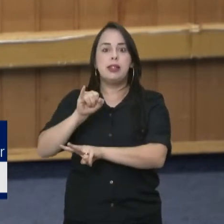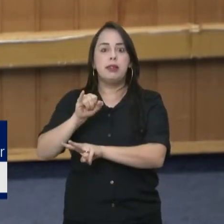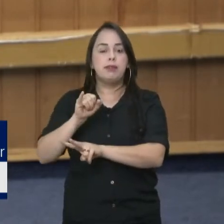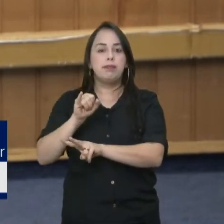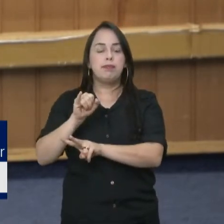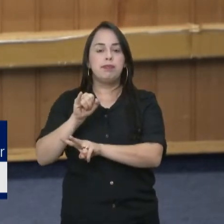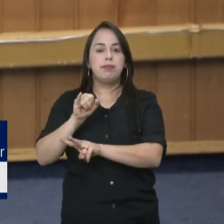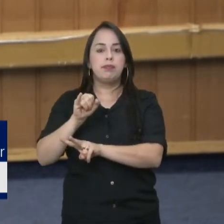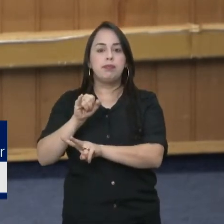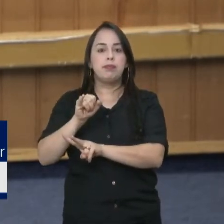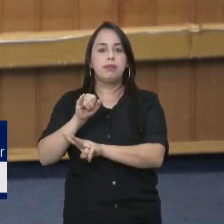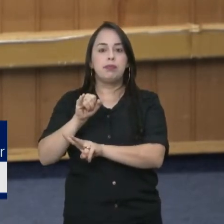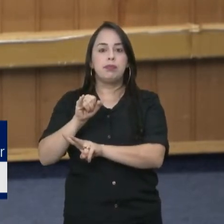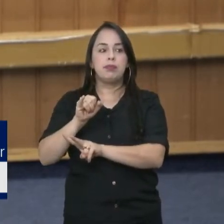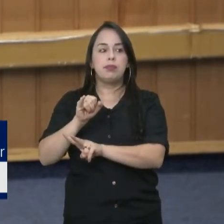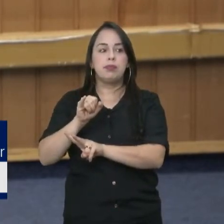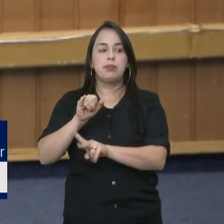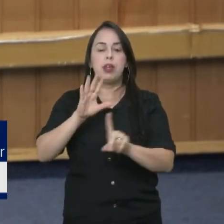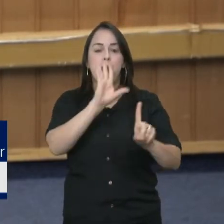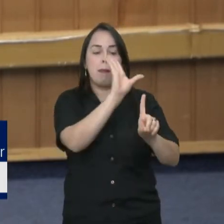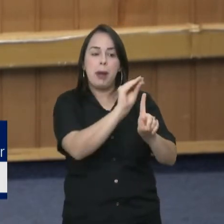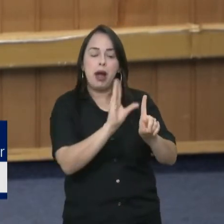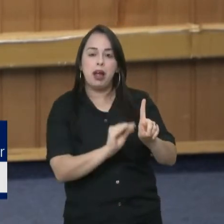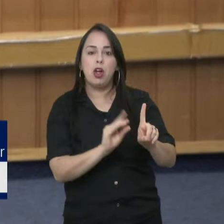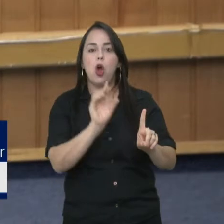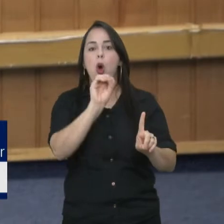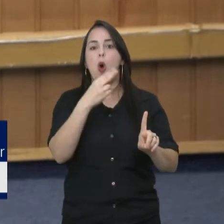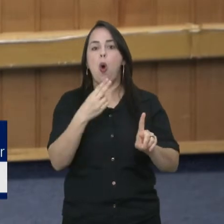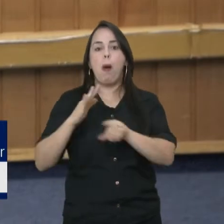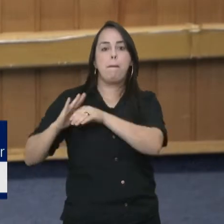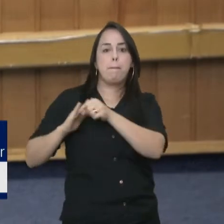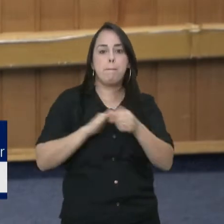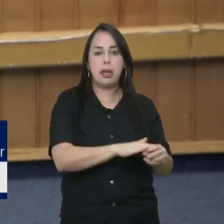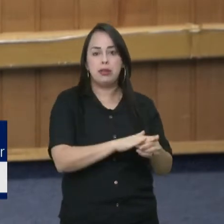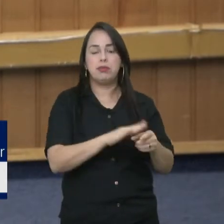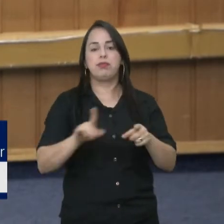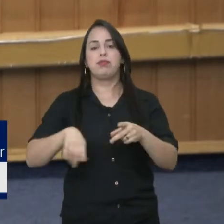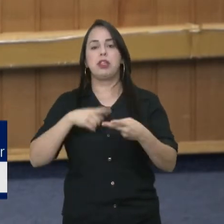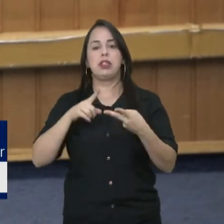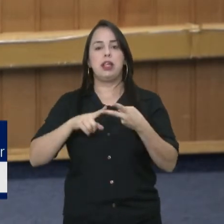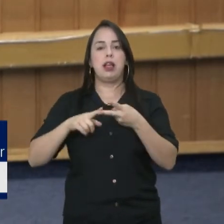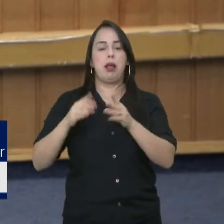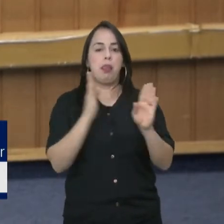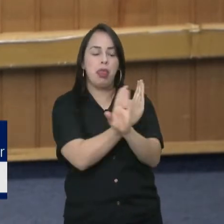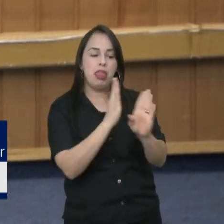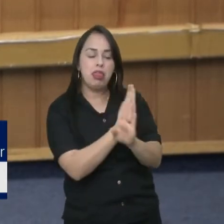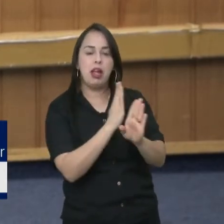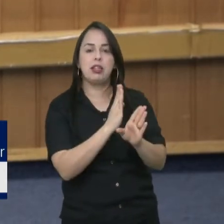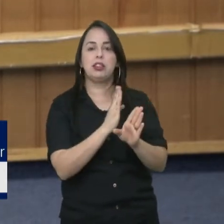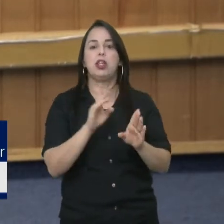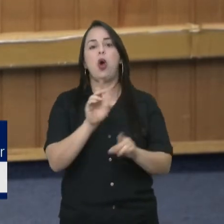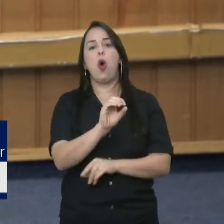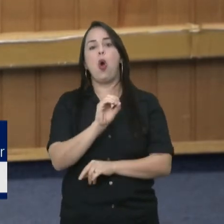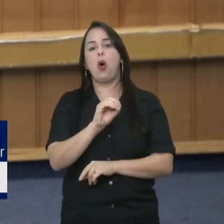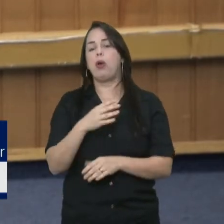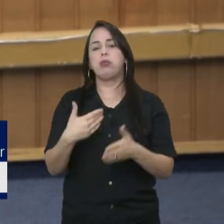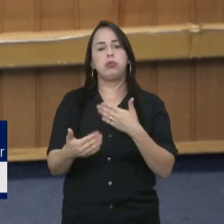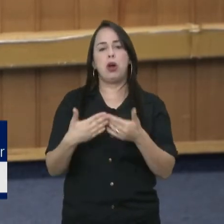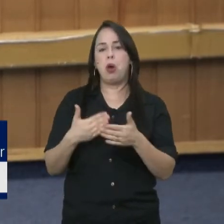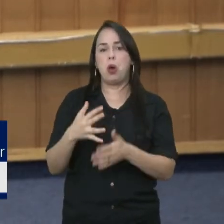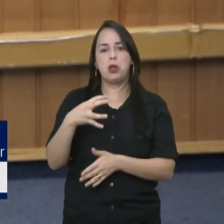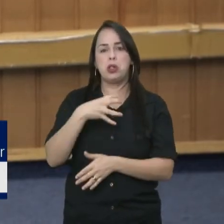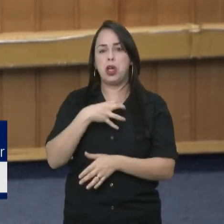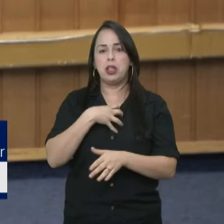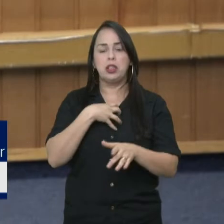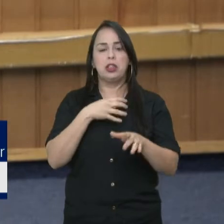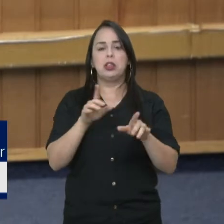assediar, constranger, humilhar, perseguir, ameaçar por qualquer meio